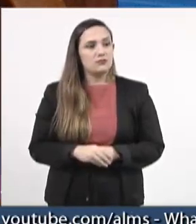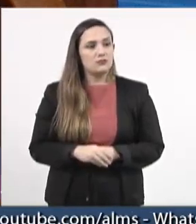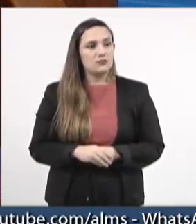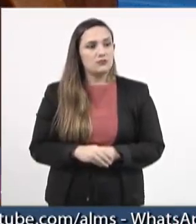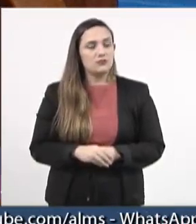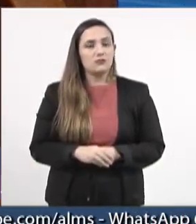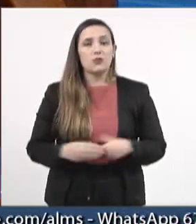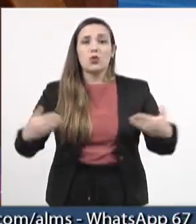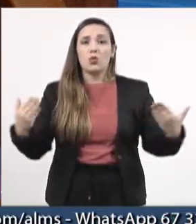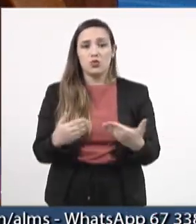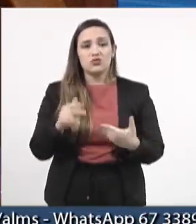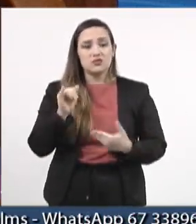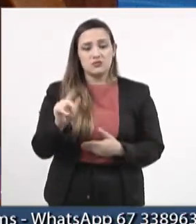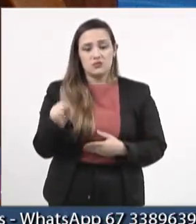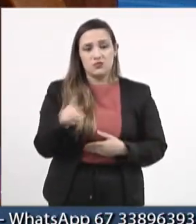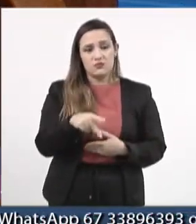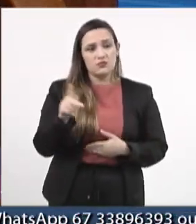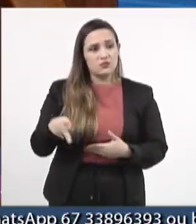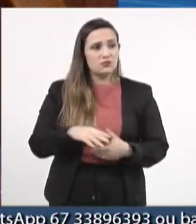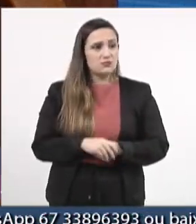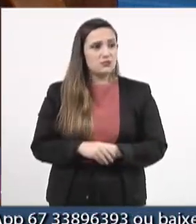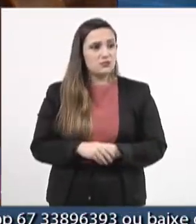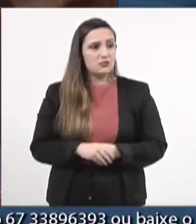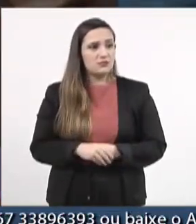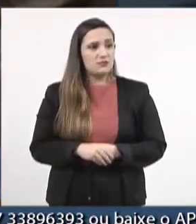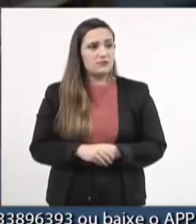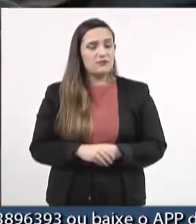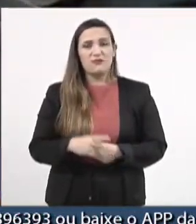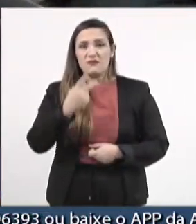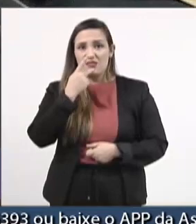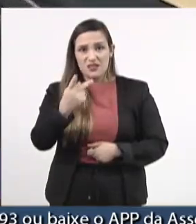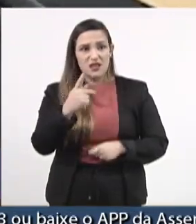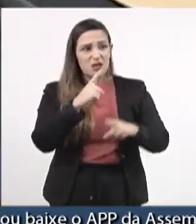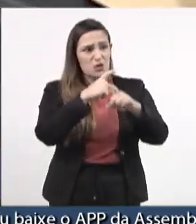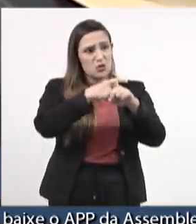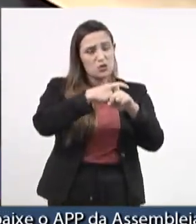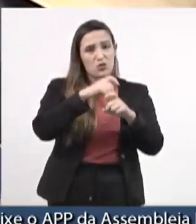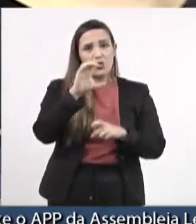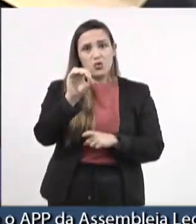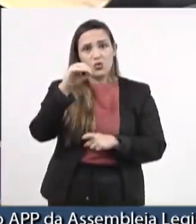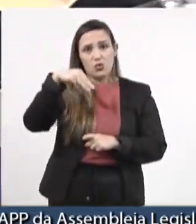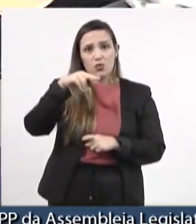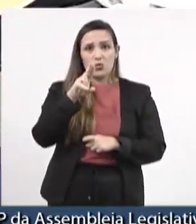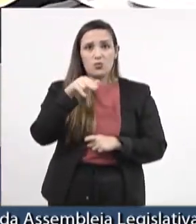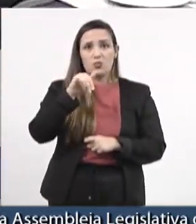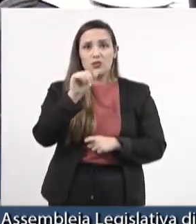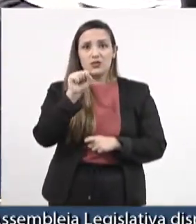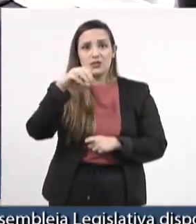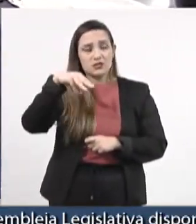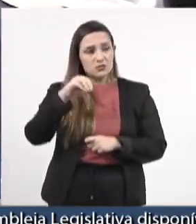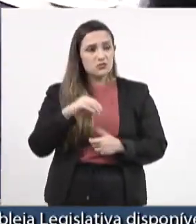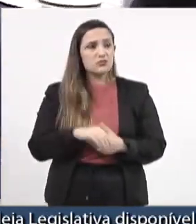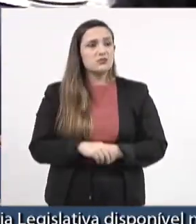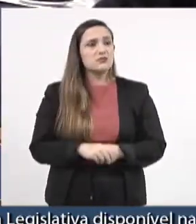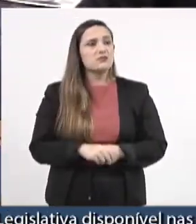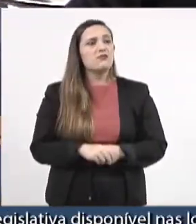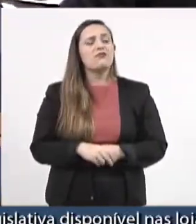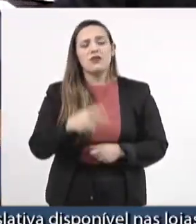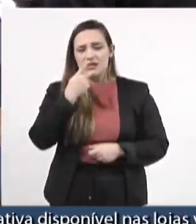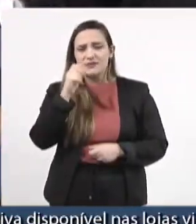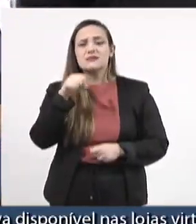se o professor, deputado Rafael Tavares, falar em comunismo de sala de aula, ele vai ser taxado de